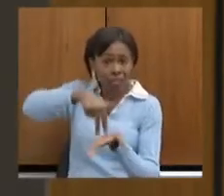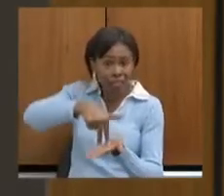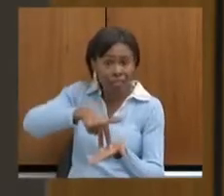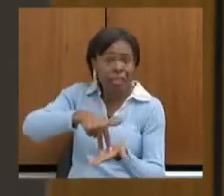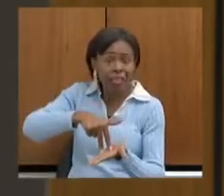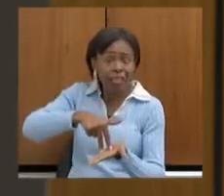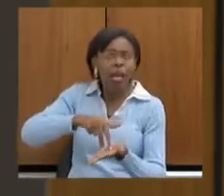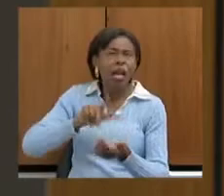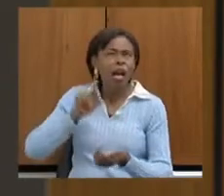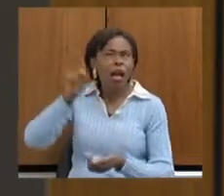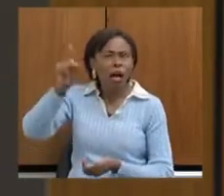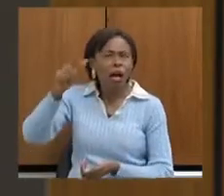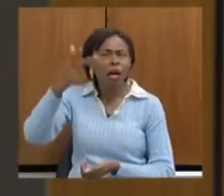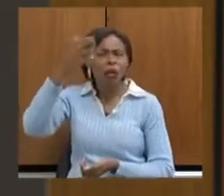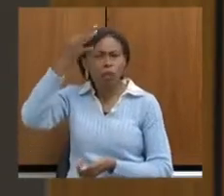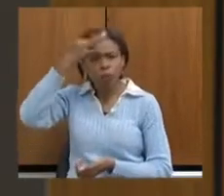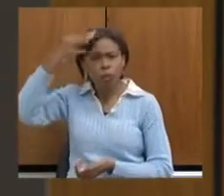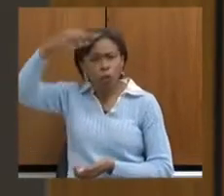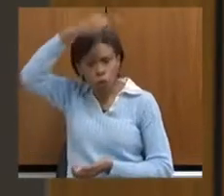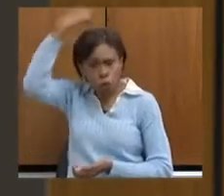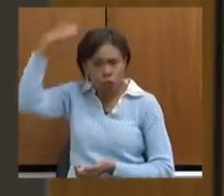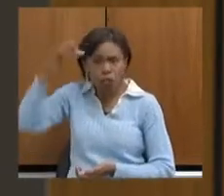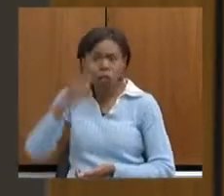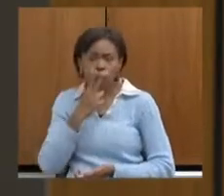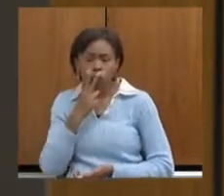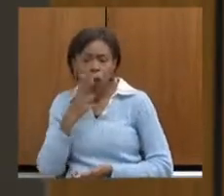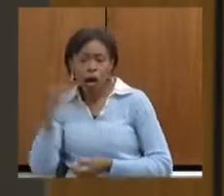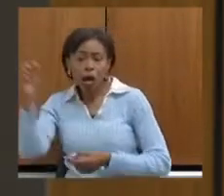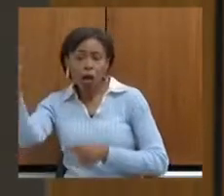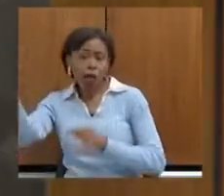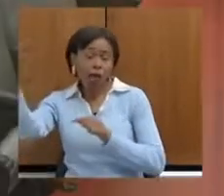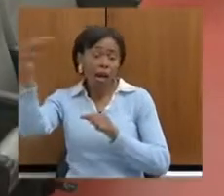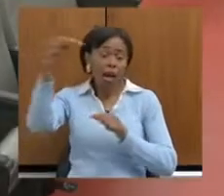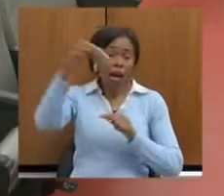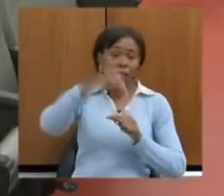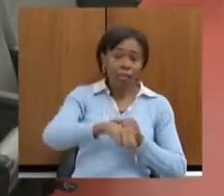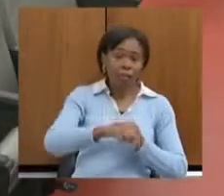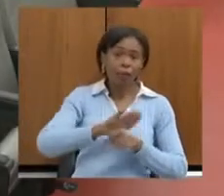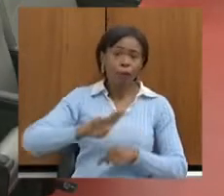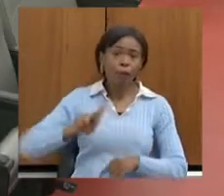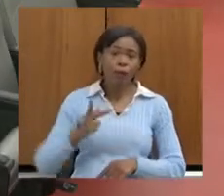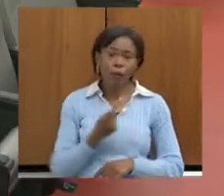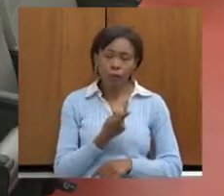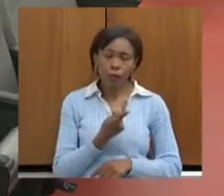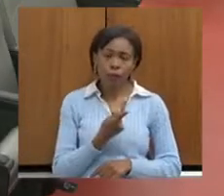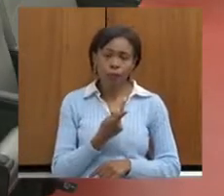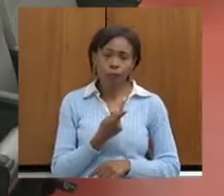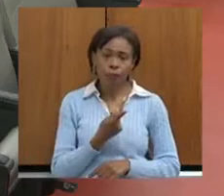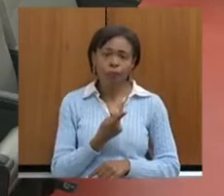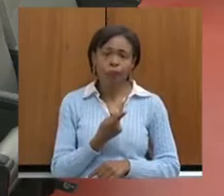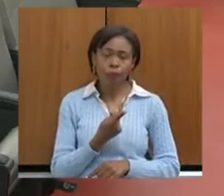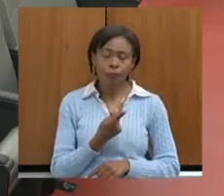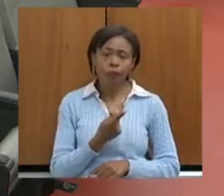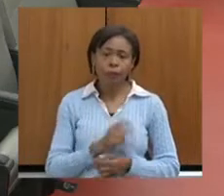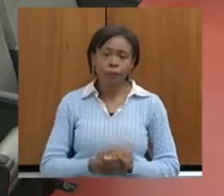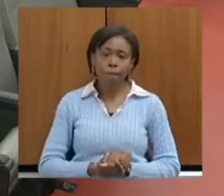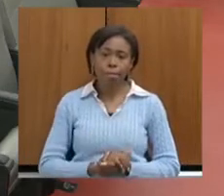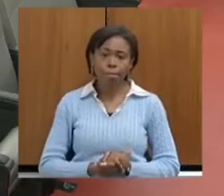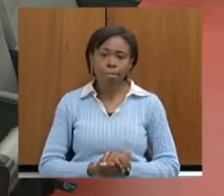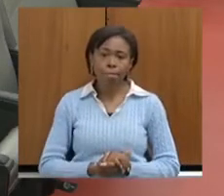Santo até aqui em Belo Horizonte 19